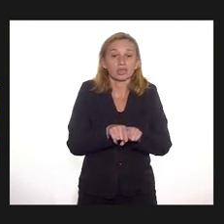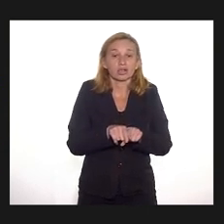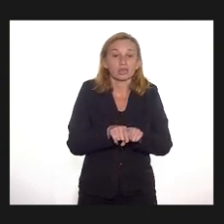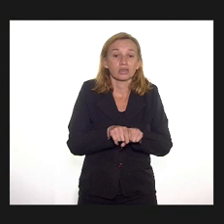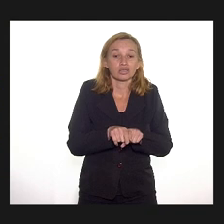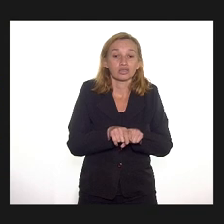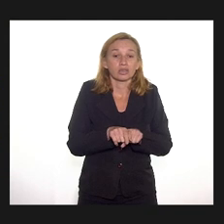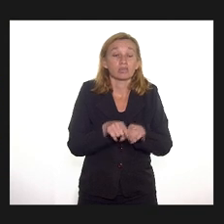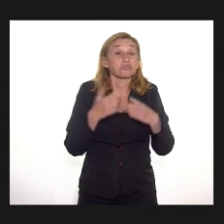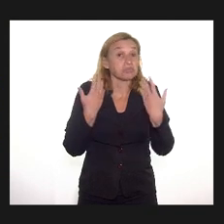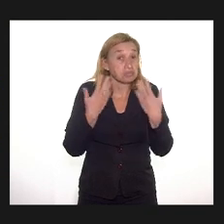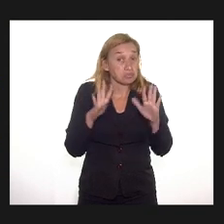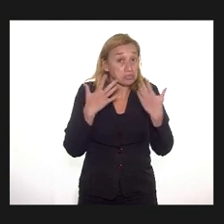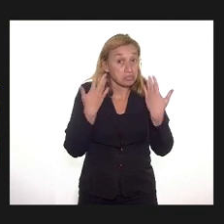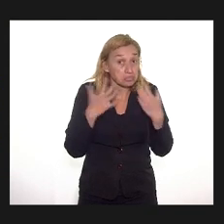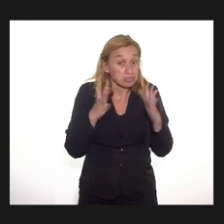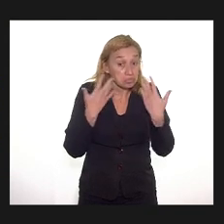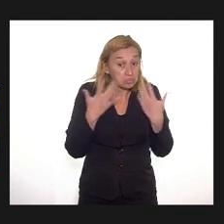deixar aqui os meus parabéns,